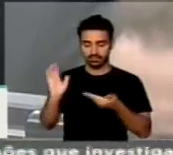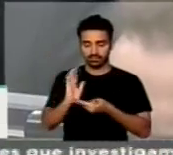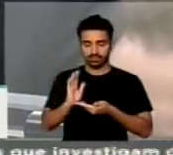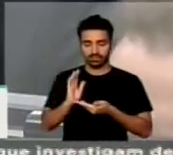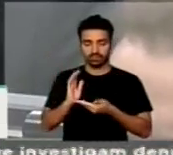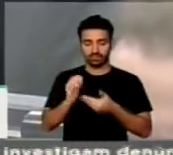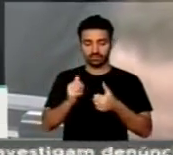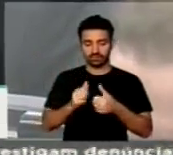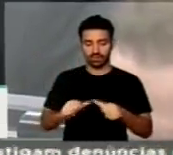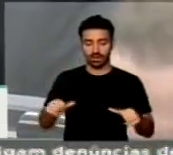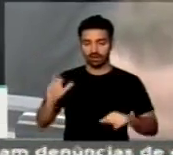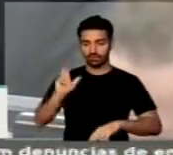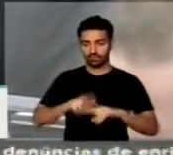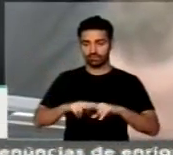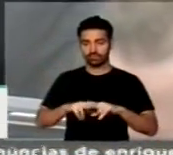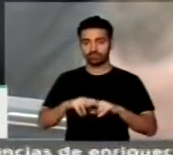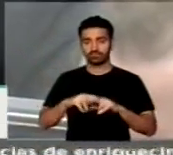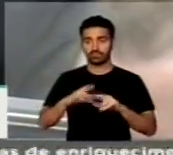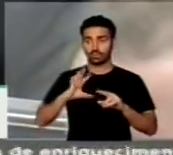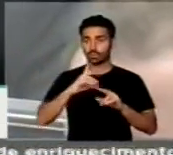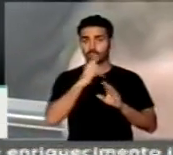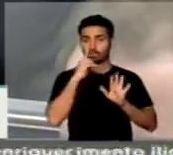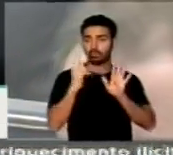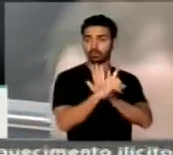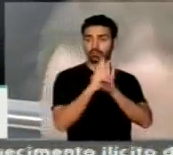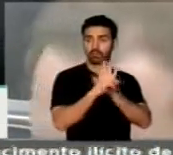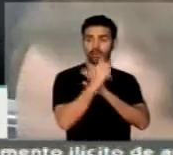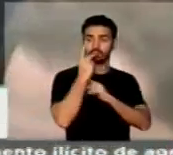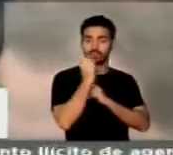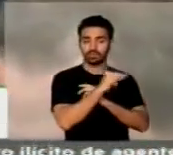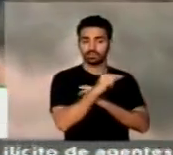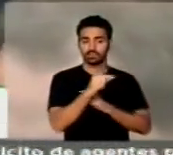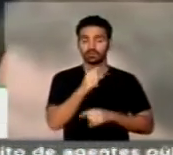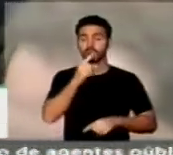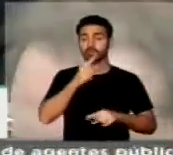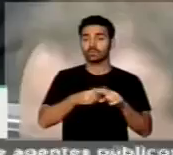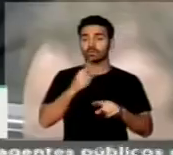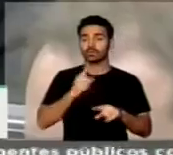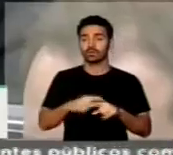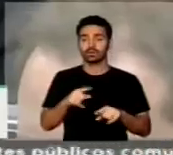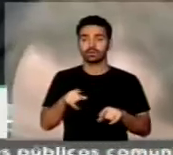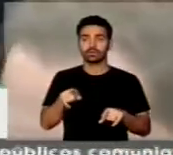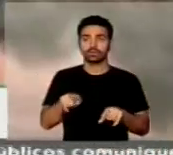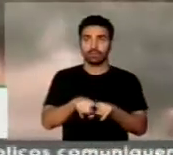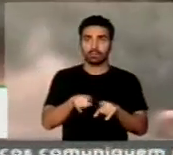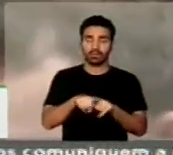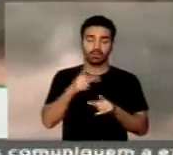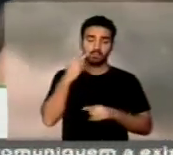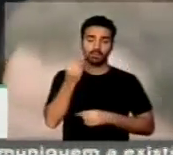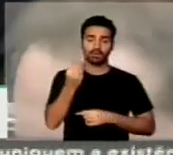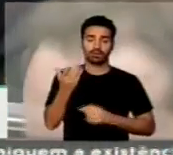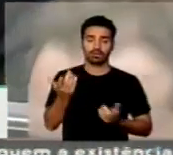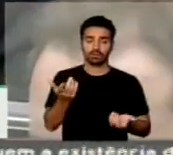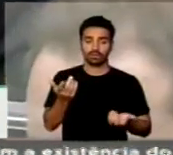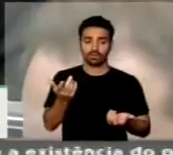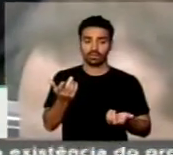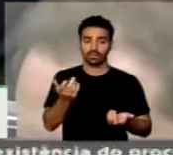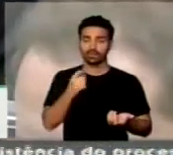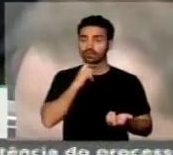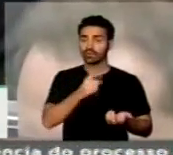fazendo aqui naquele dia. Nem por quê, nem para quê. Não havia nenhuma